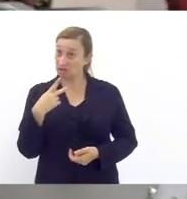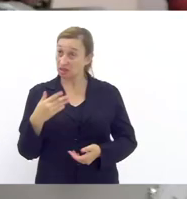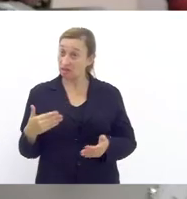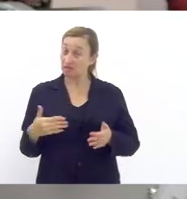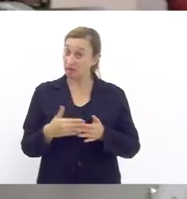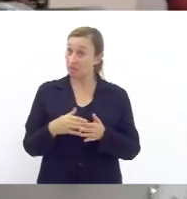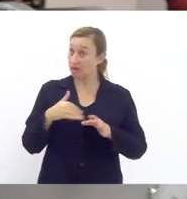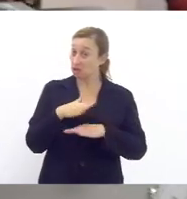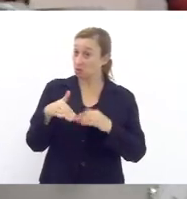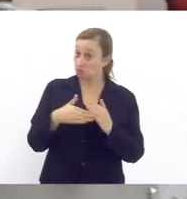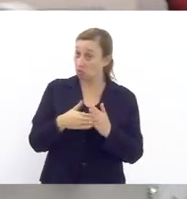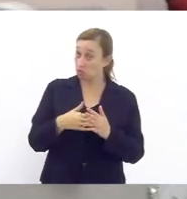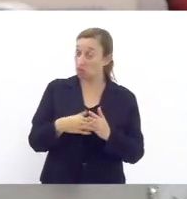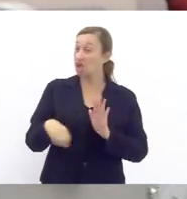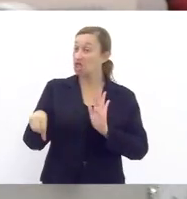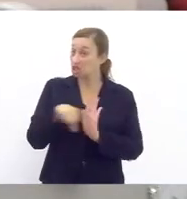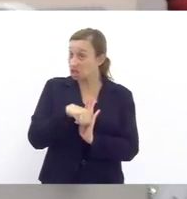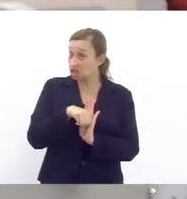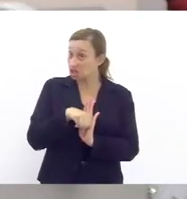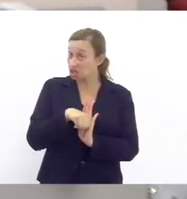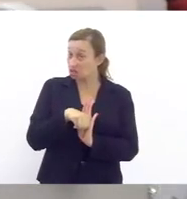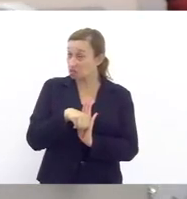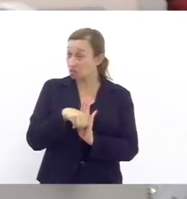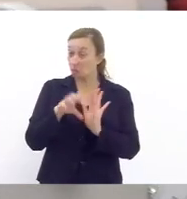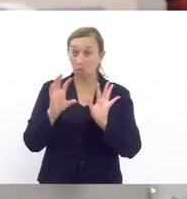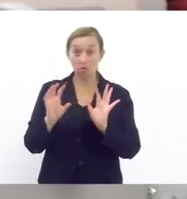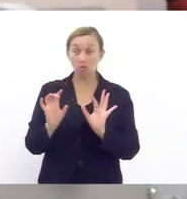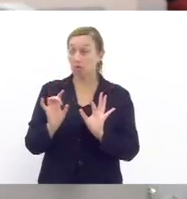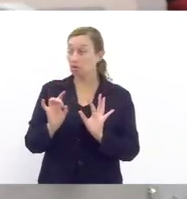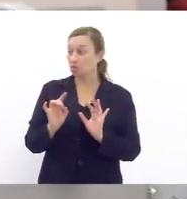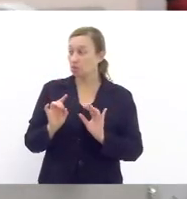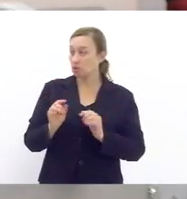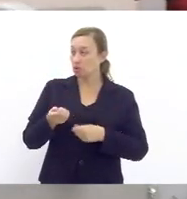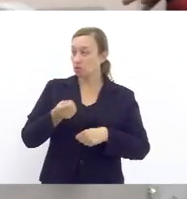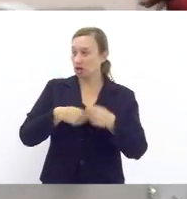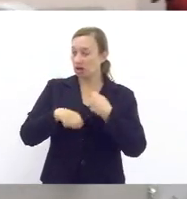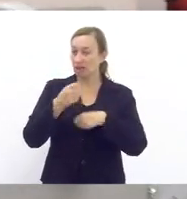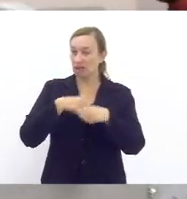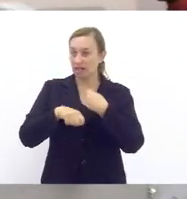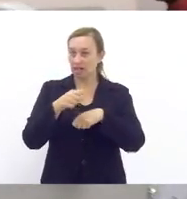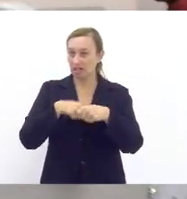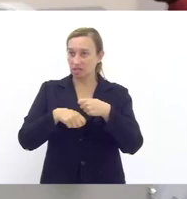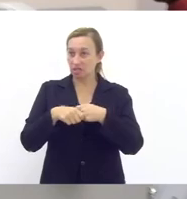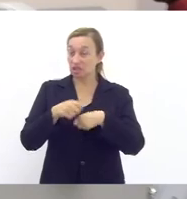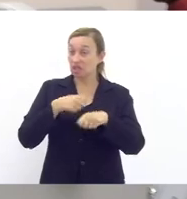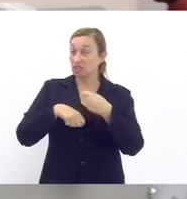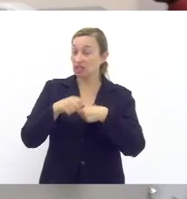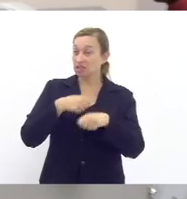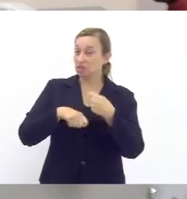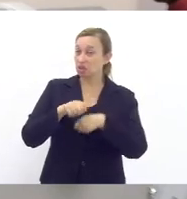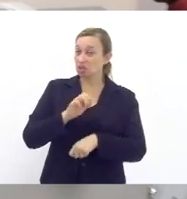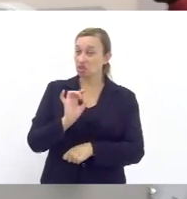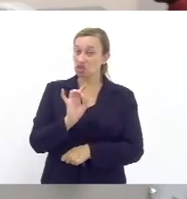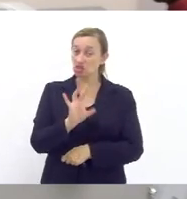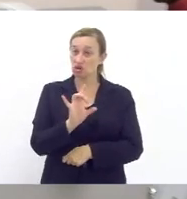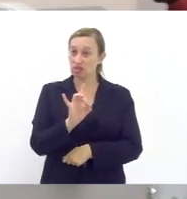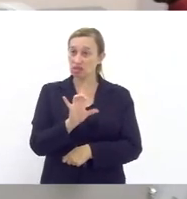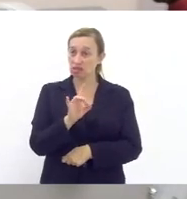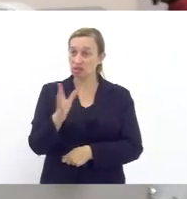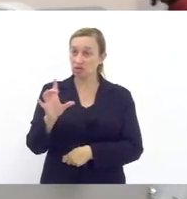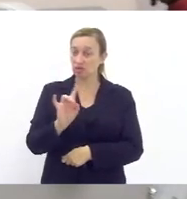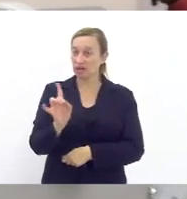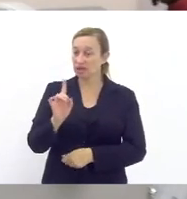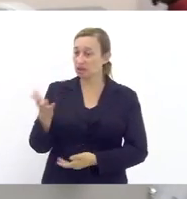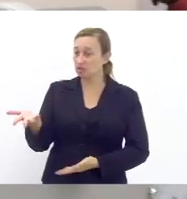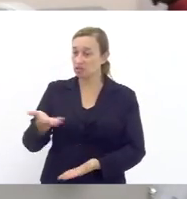para todo mundo eu tô falando esse crime como autônomo que a pessoa que financia sem participar